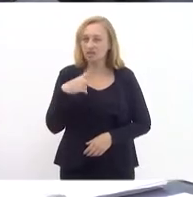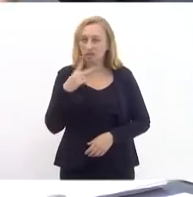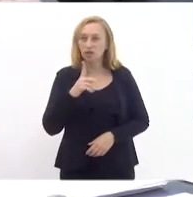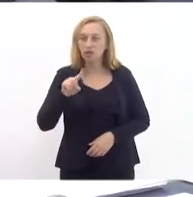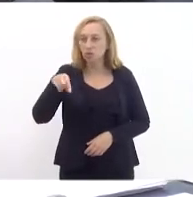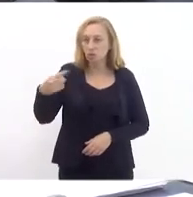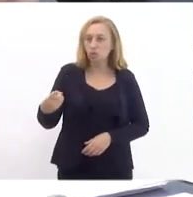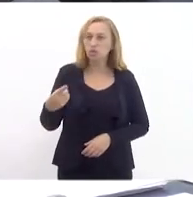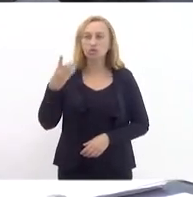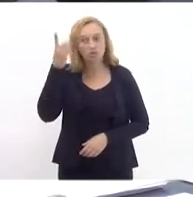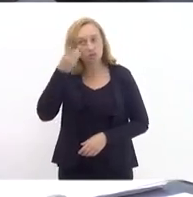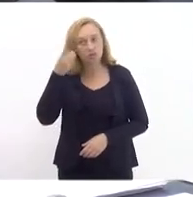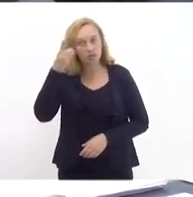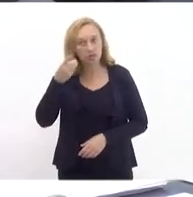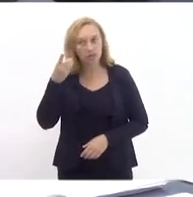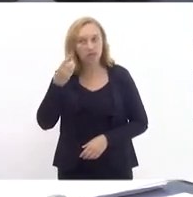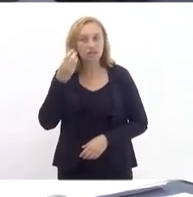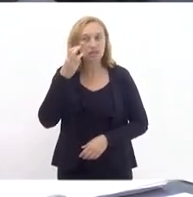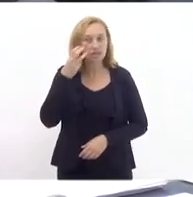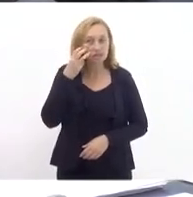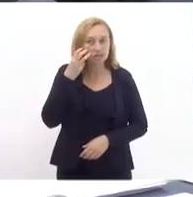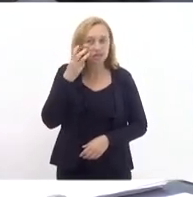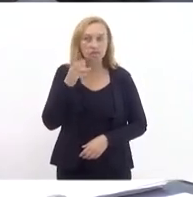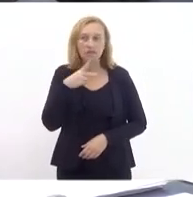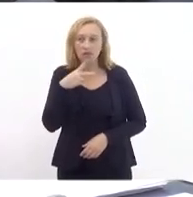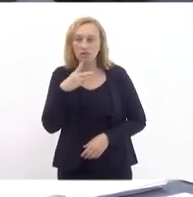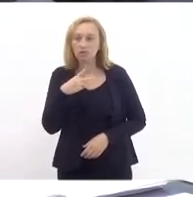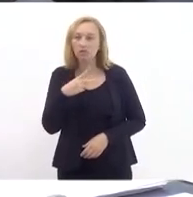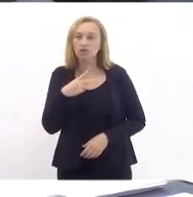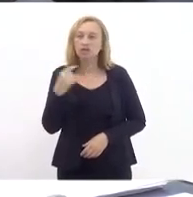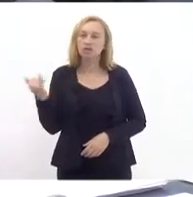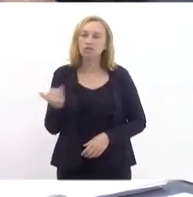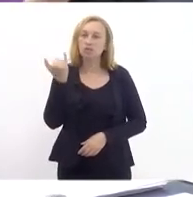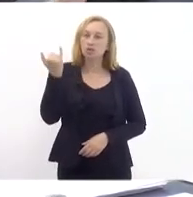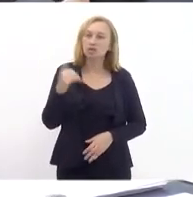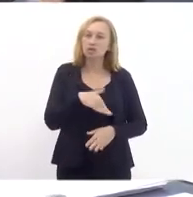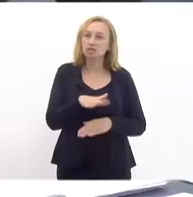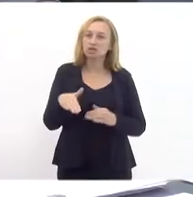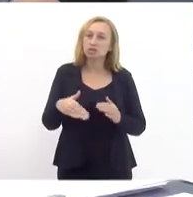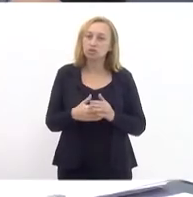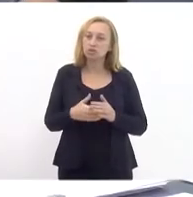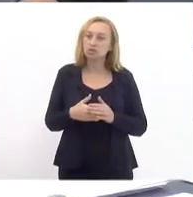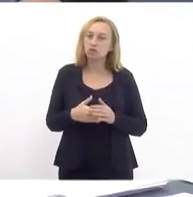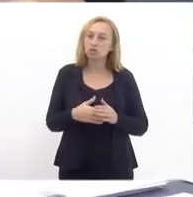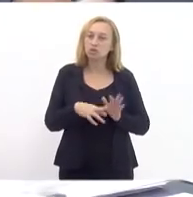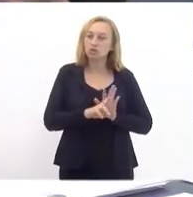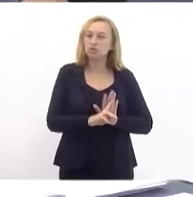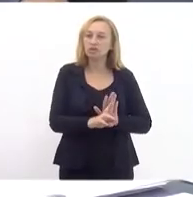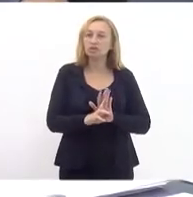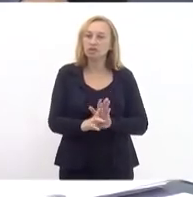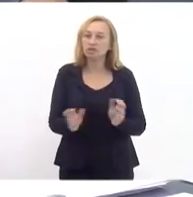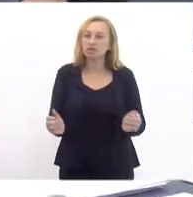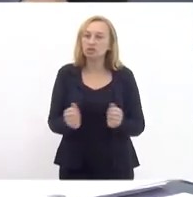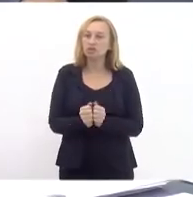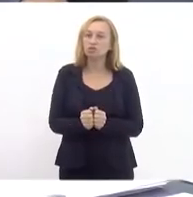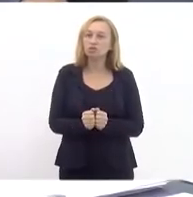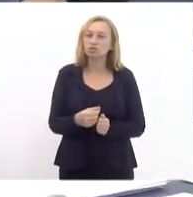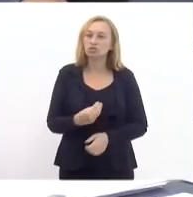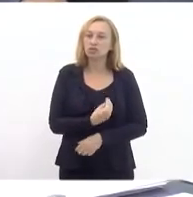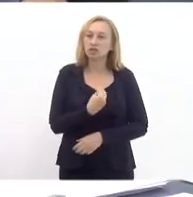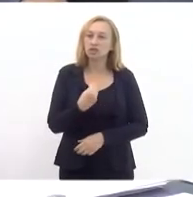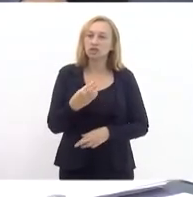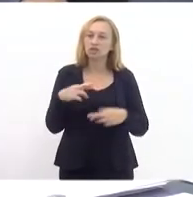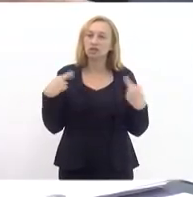outros deputados também, como o deputado Valdec Carneiro também colocou, da importância de todos esses atores que estão envolvidos diretamente estarem presentes